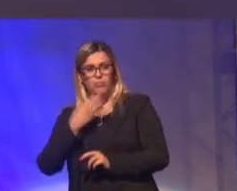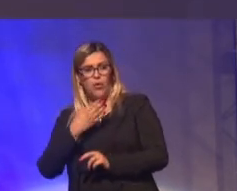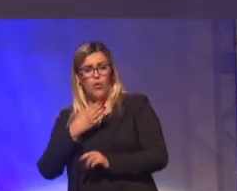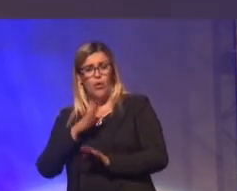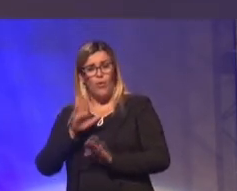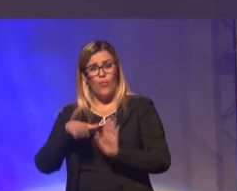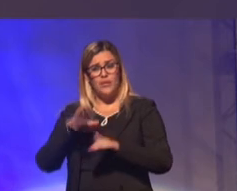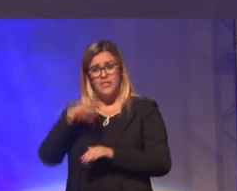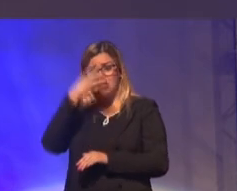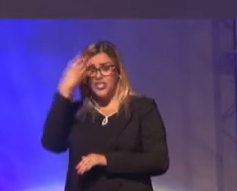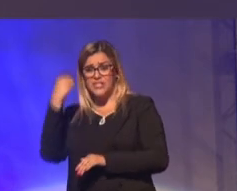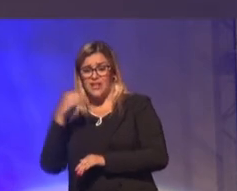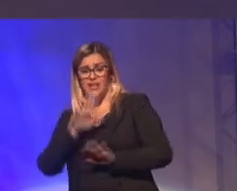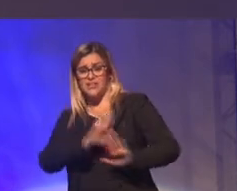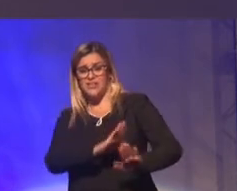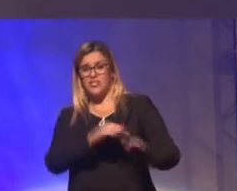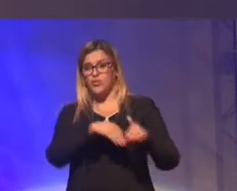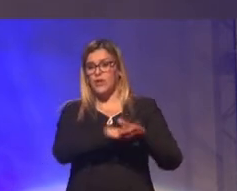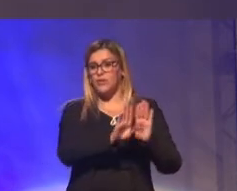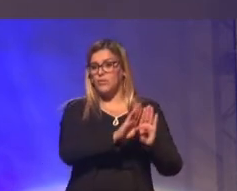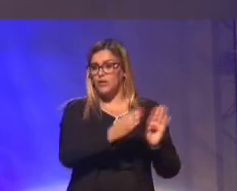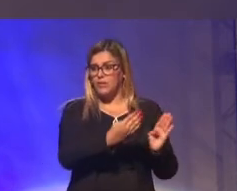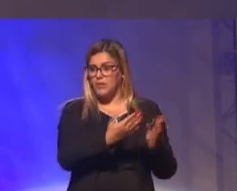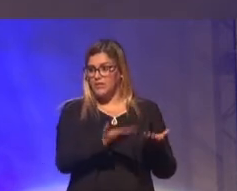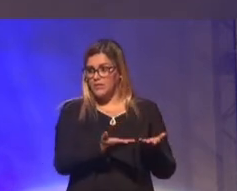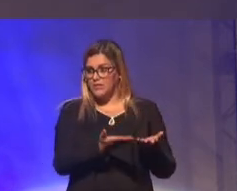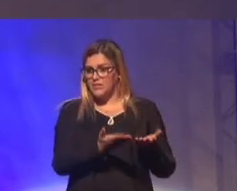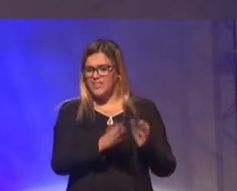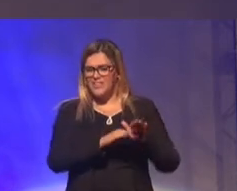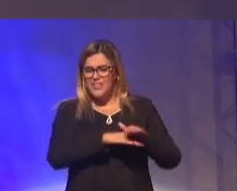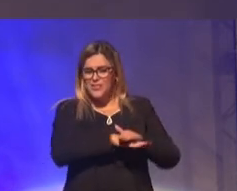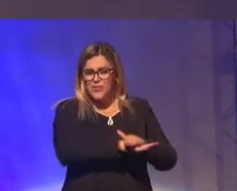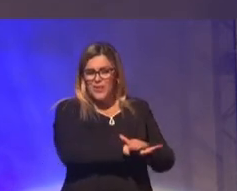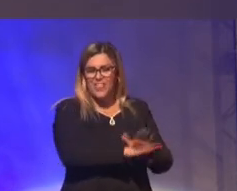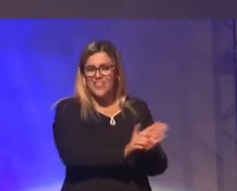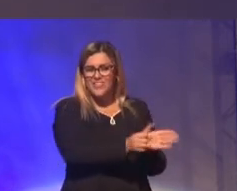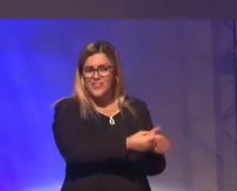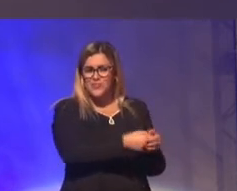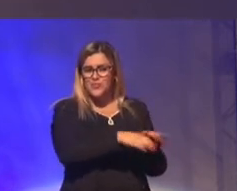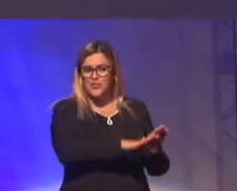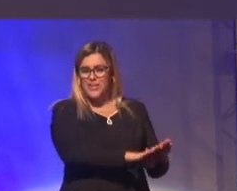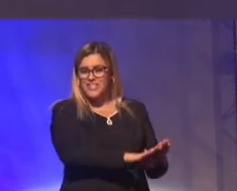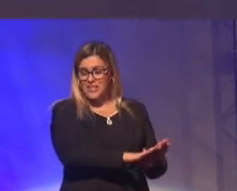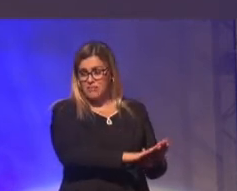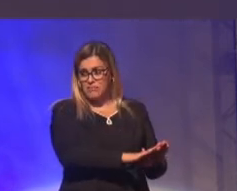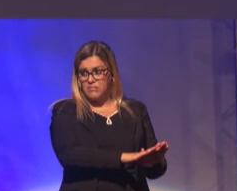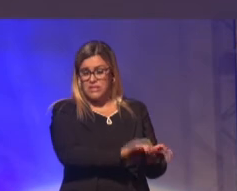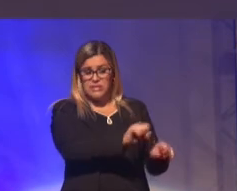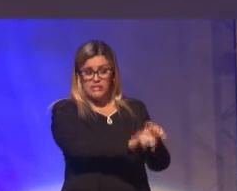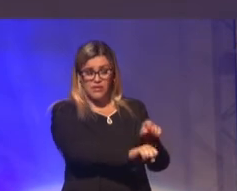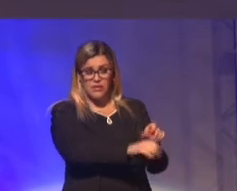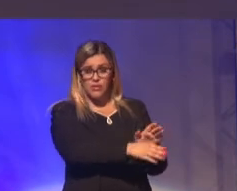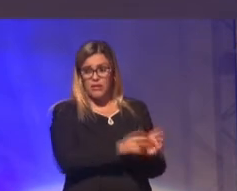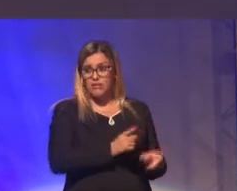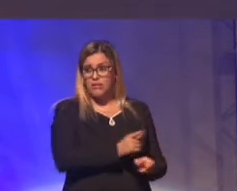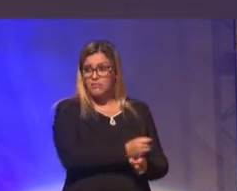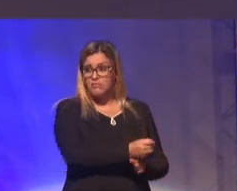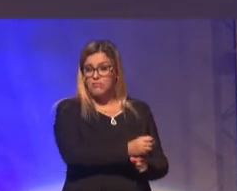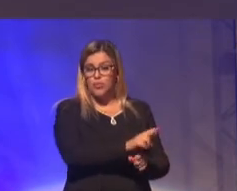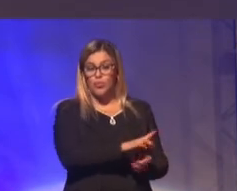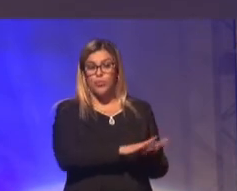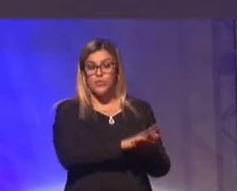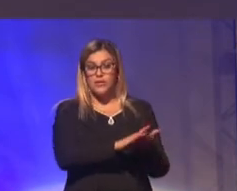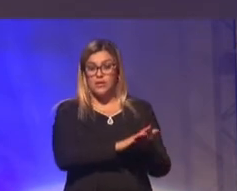até esquece que eles estão lá no nosso armário, bem no fundinho do armário, estragando, né, e sem uso? Né, pergunta